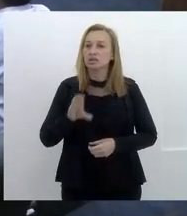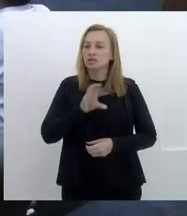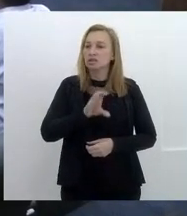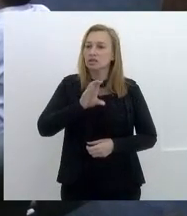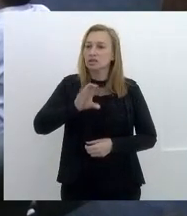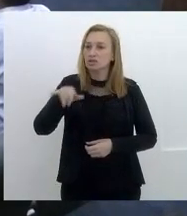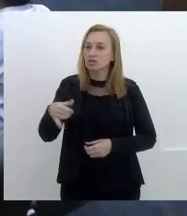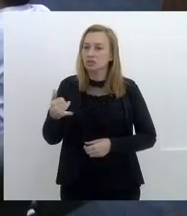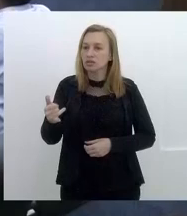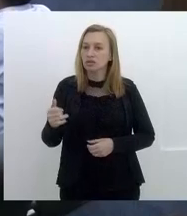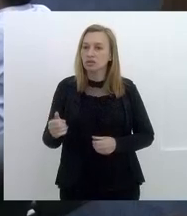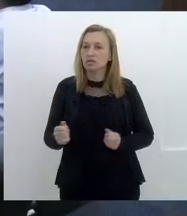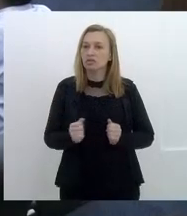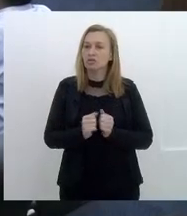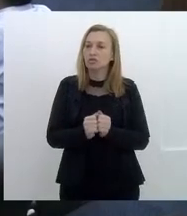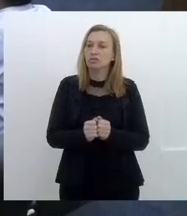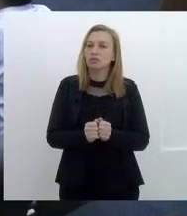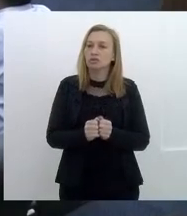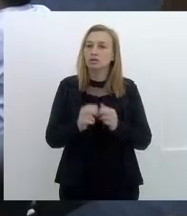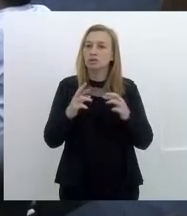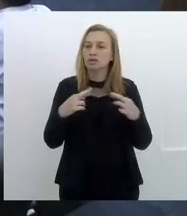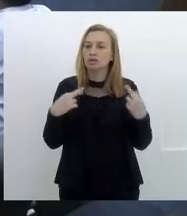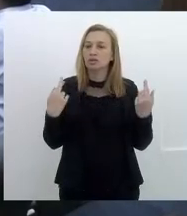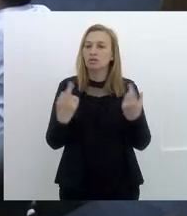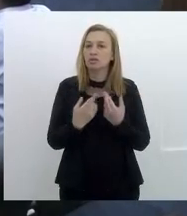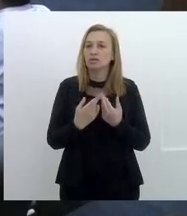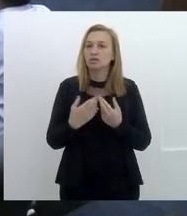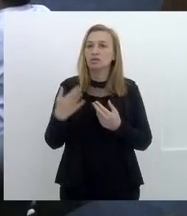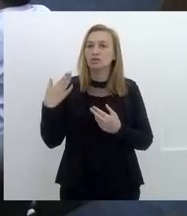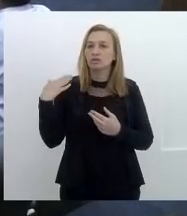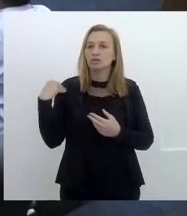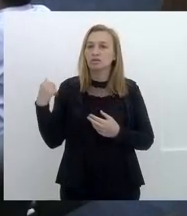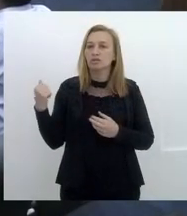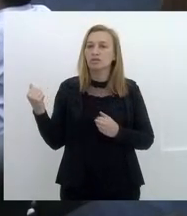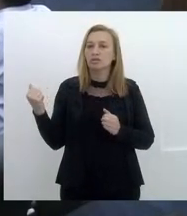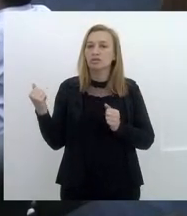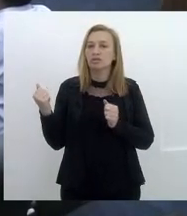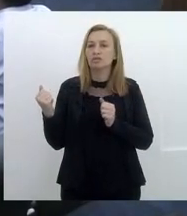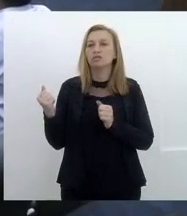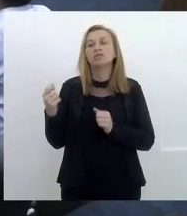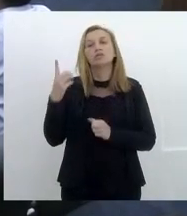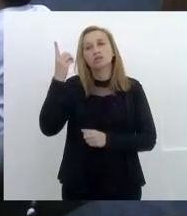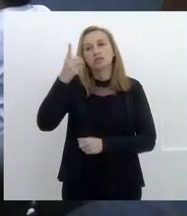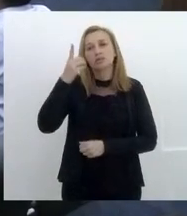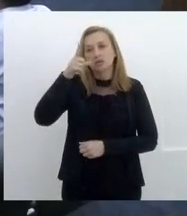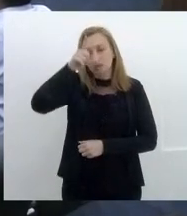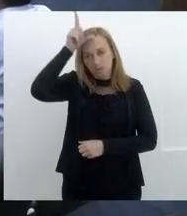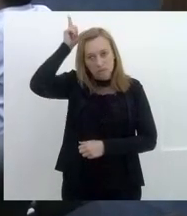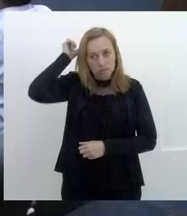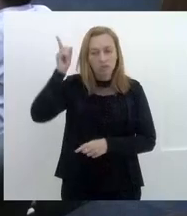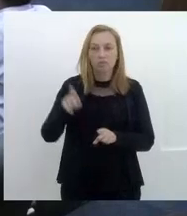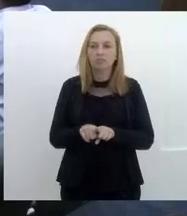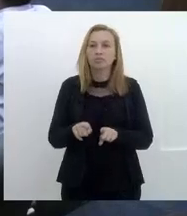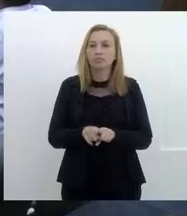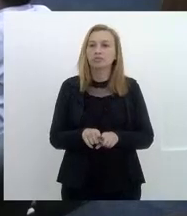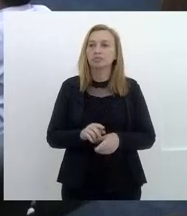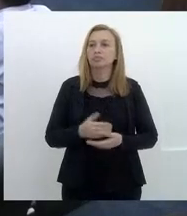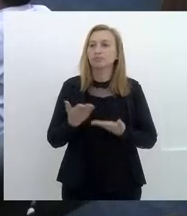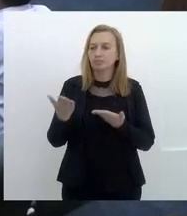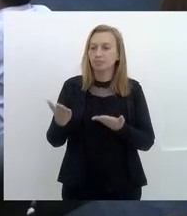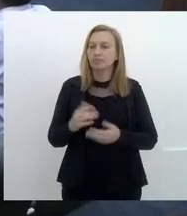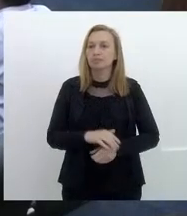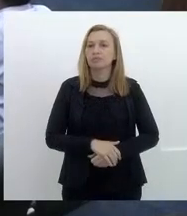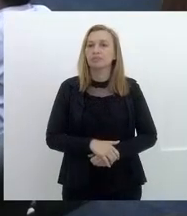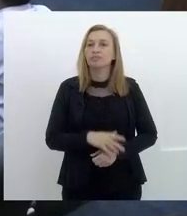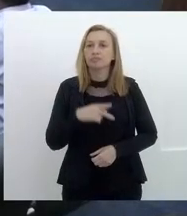taco presidindo essa sessão ao meu lado e ao lado Deputado Luiz Paulo a palavra secretário Sérgio Leandro é bom